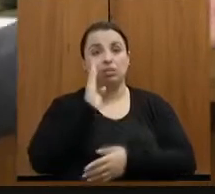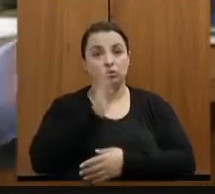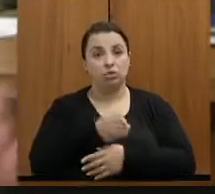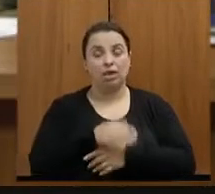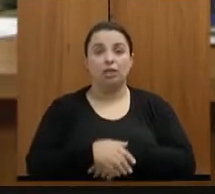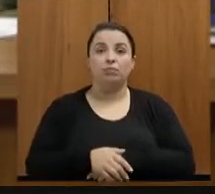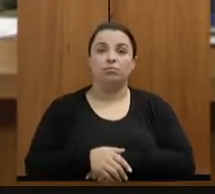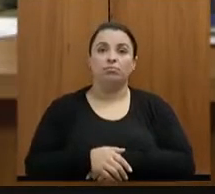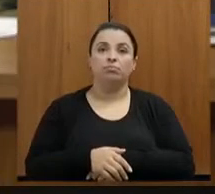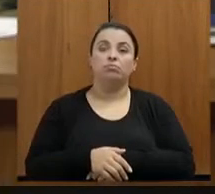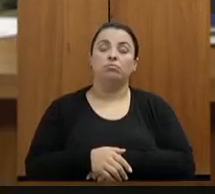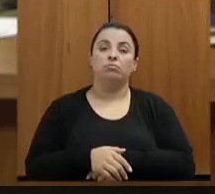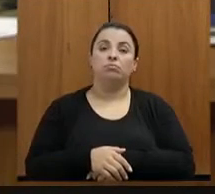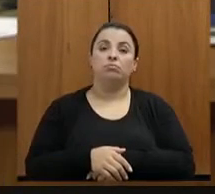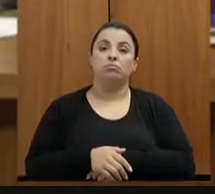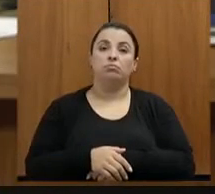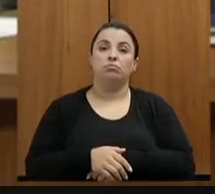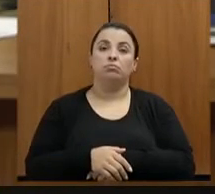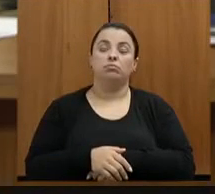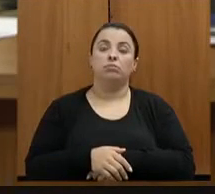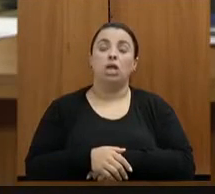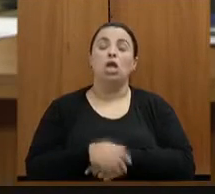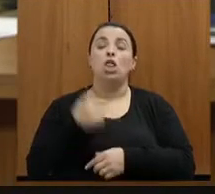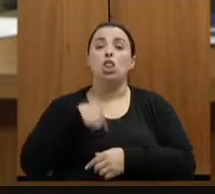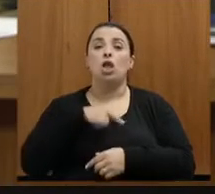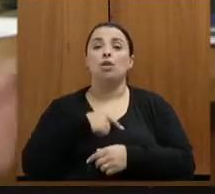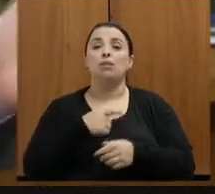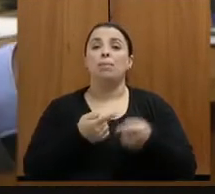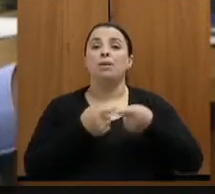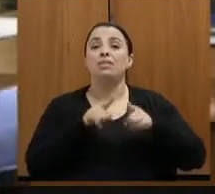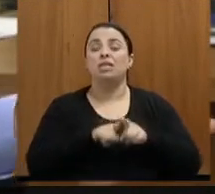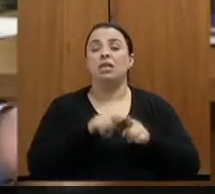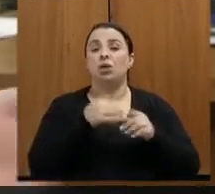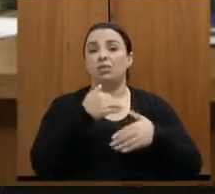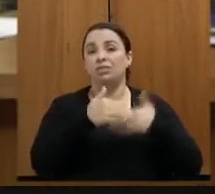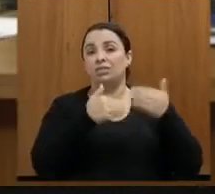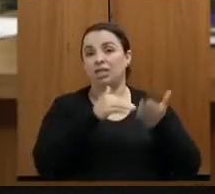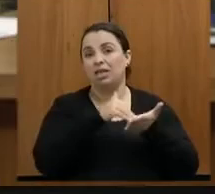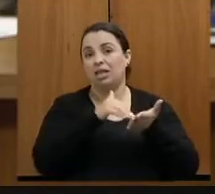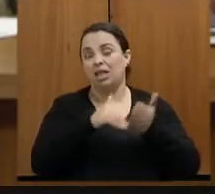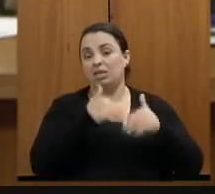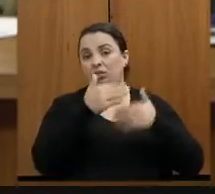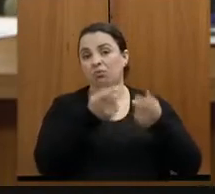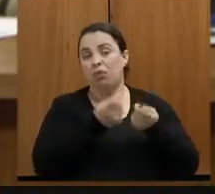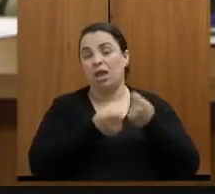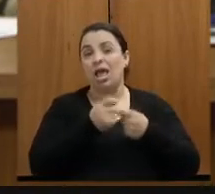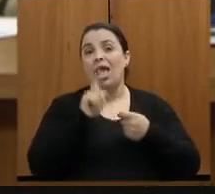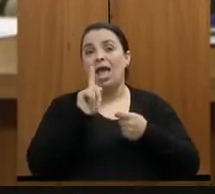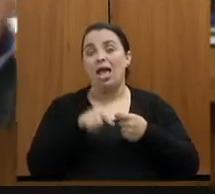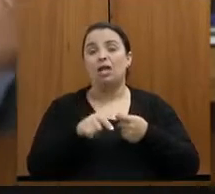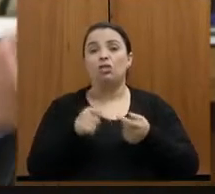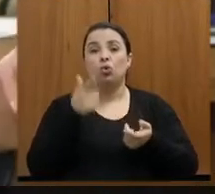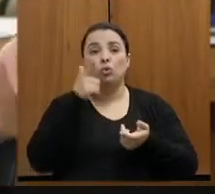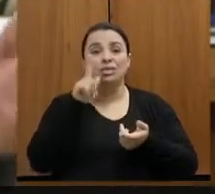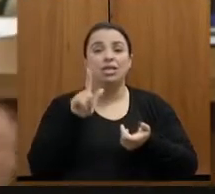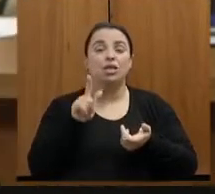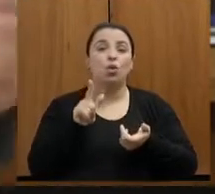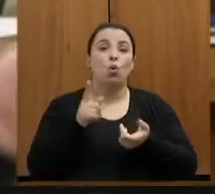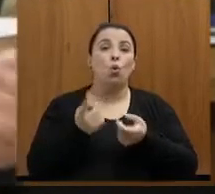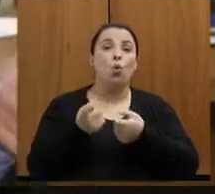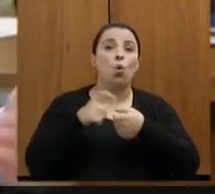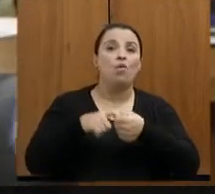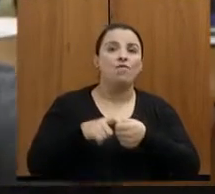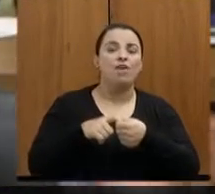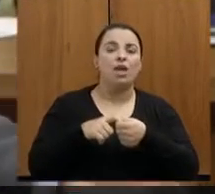nosso, junto com a Secretaria de Desenvolvimento Econômico, era de viabilizar os convênios, Douglas, e viabilizando os convênios